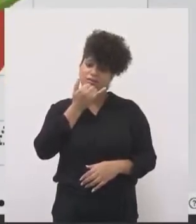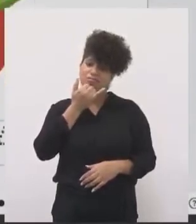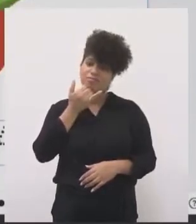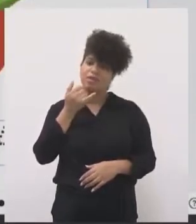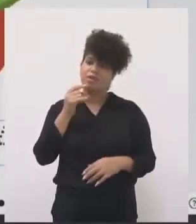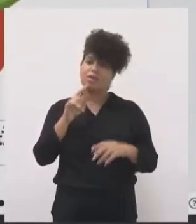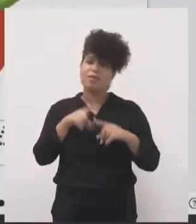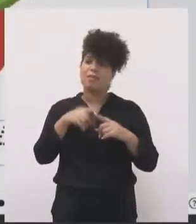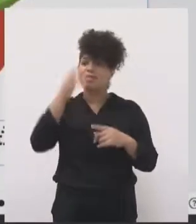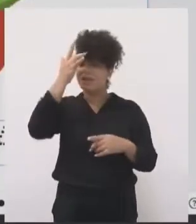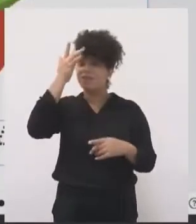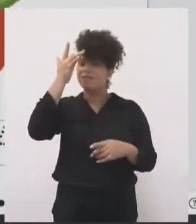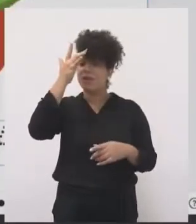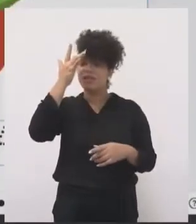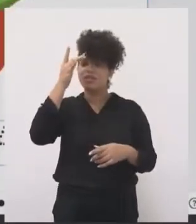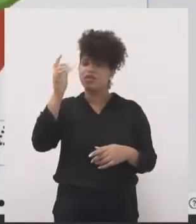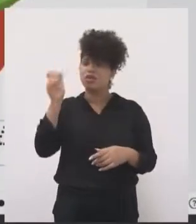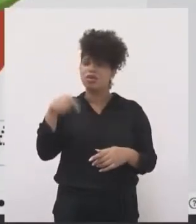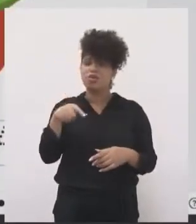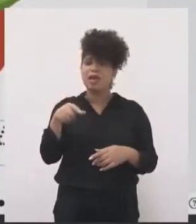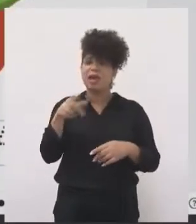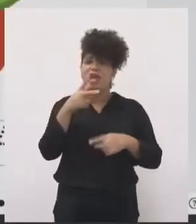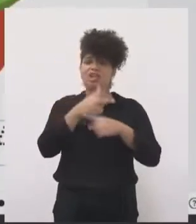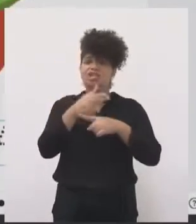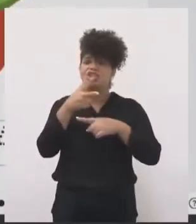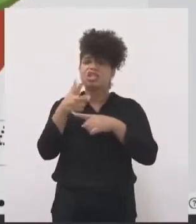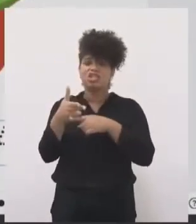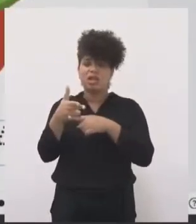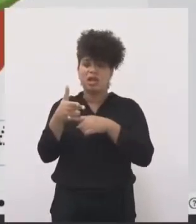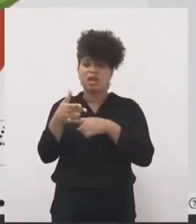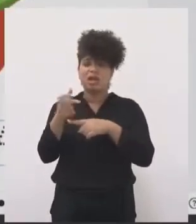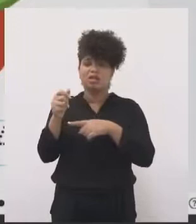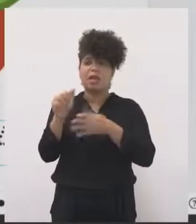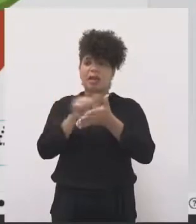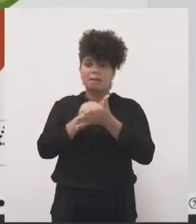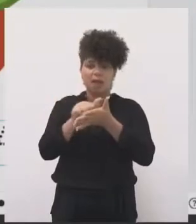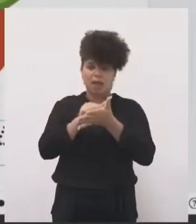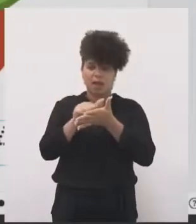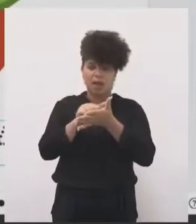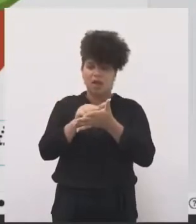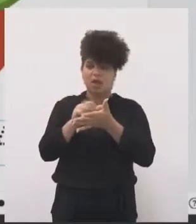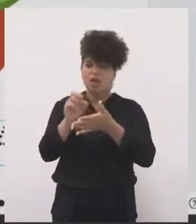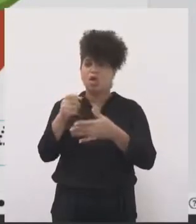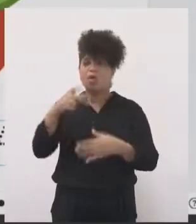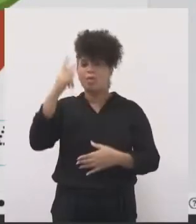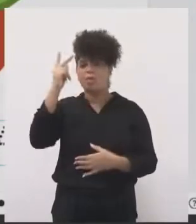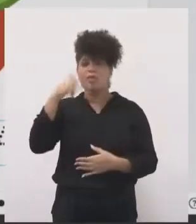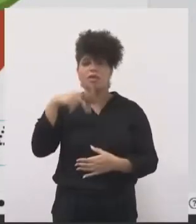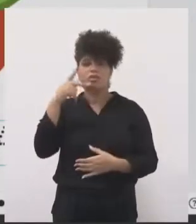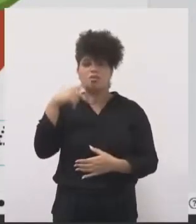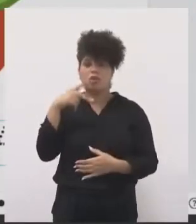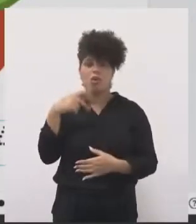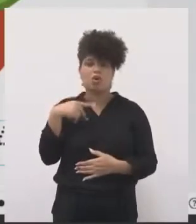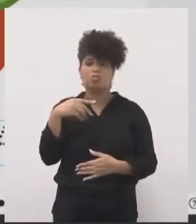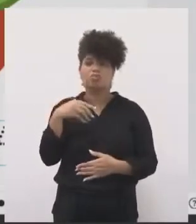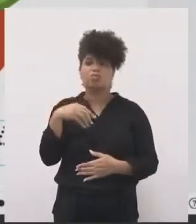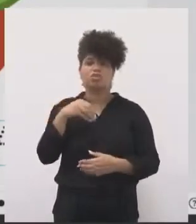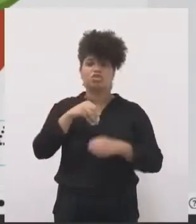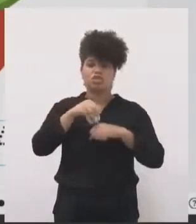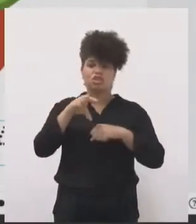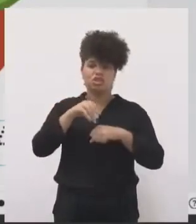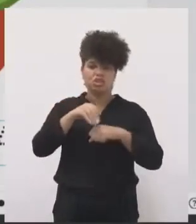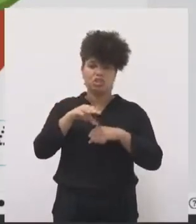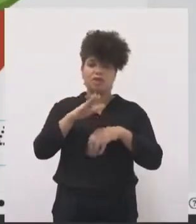são facilmente de ser editado. O professor pode simplesmente deletar ou colocar as suas próprias orientações para que o